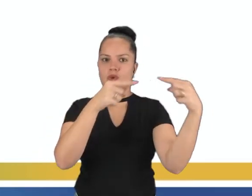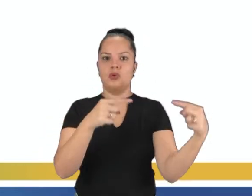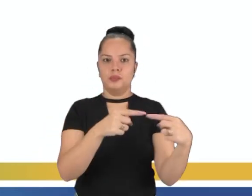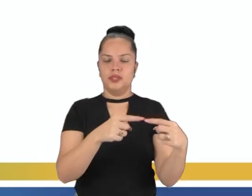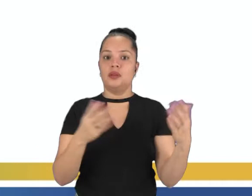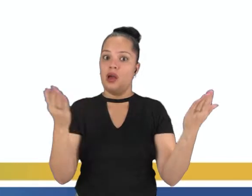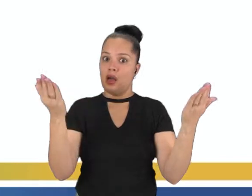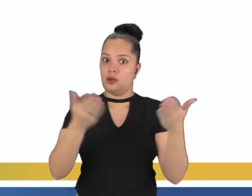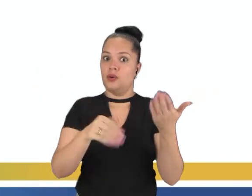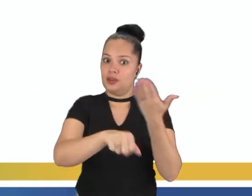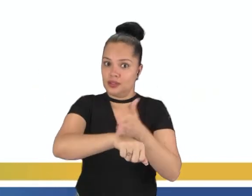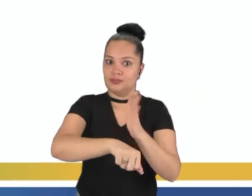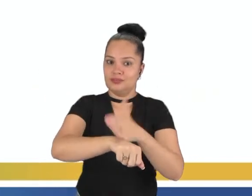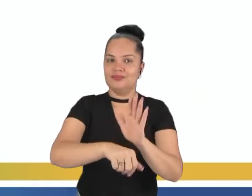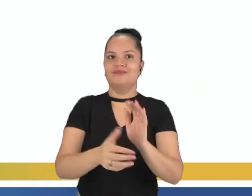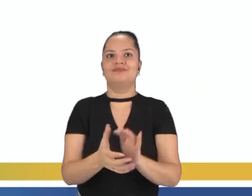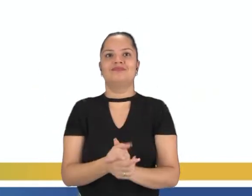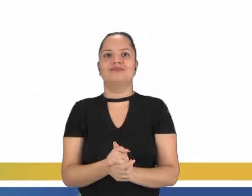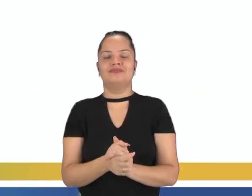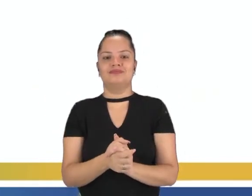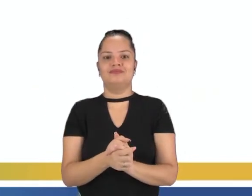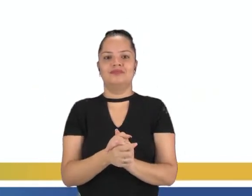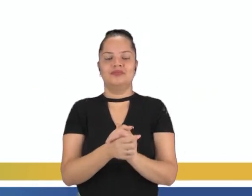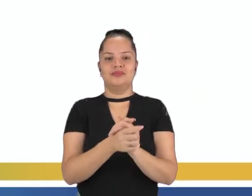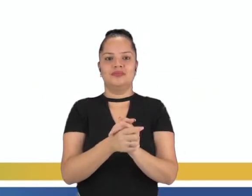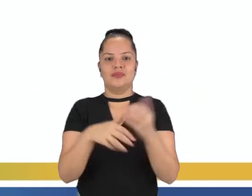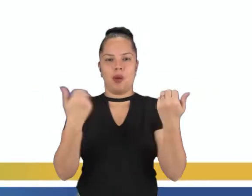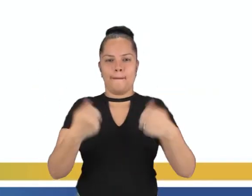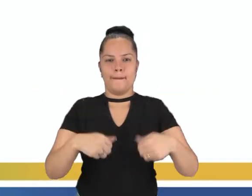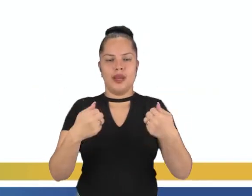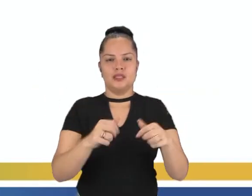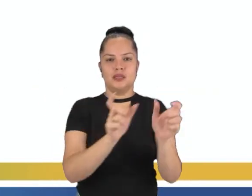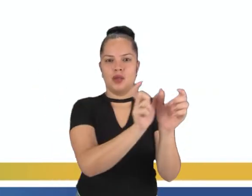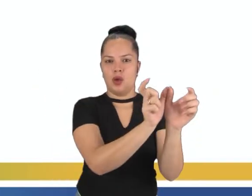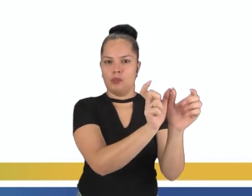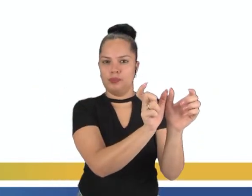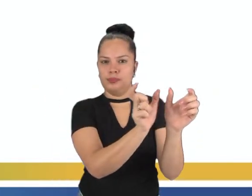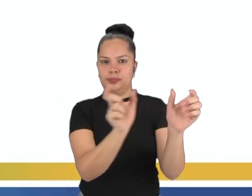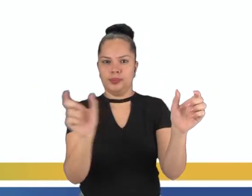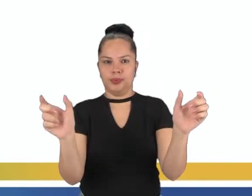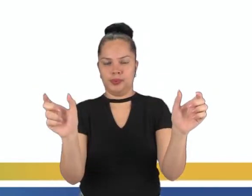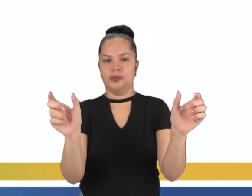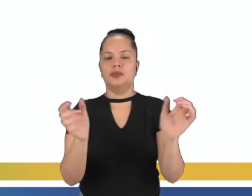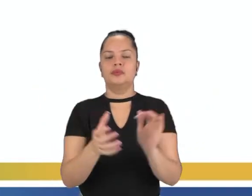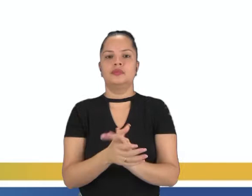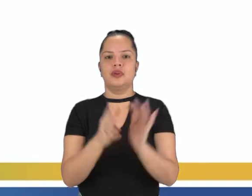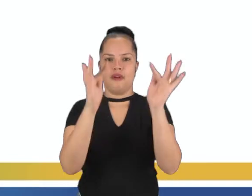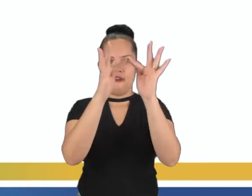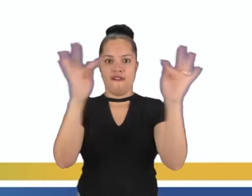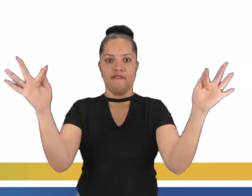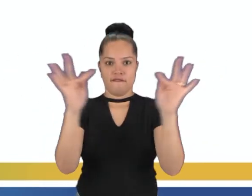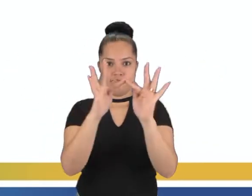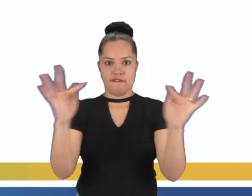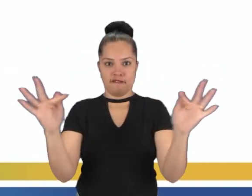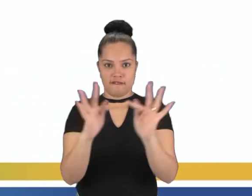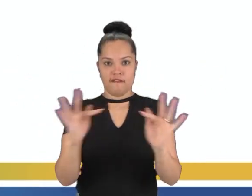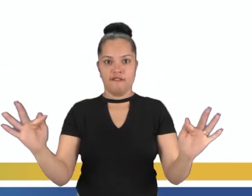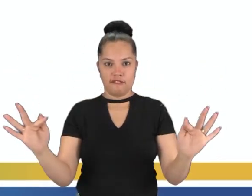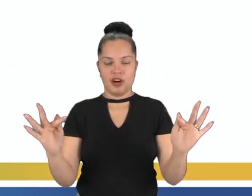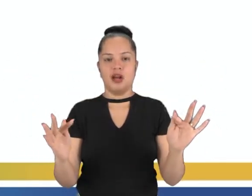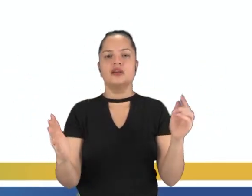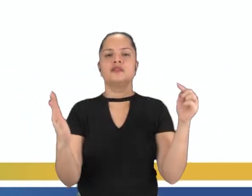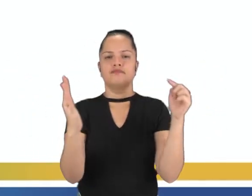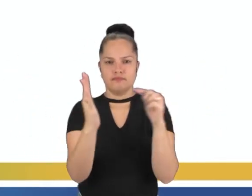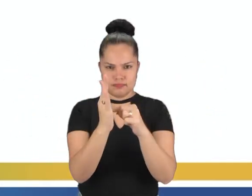exercitar. Complete with there is or there are. Então, todas essas frases estão na